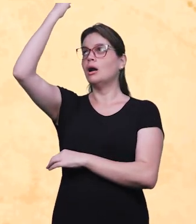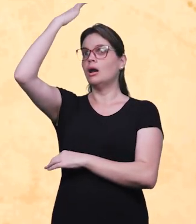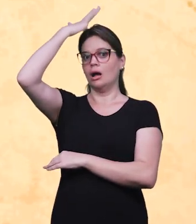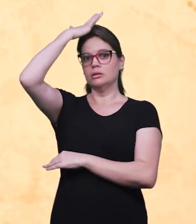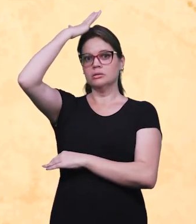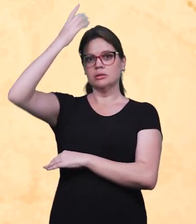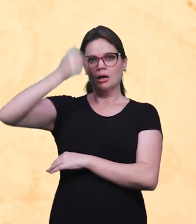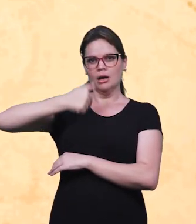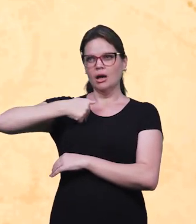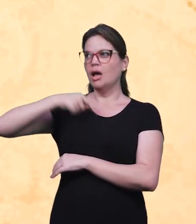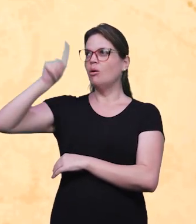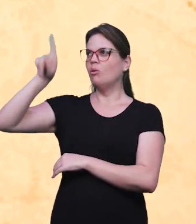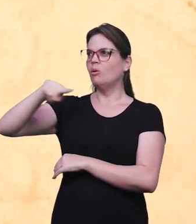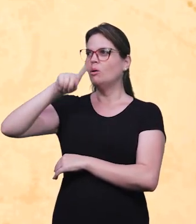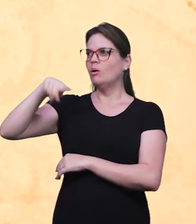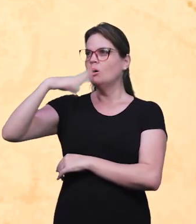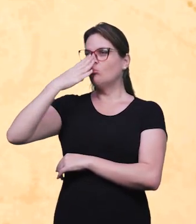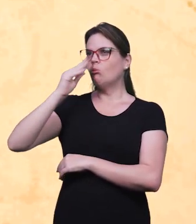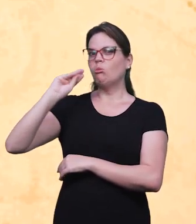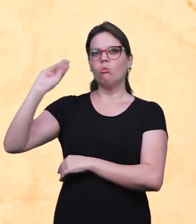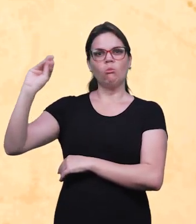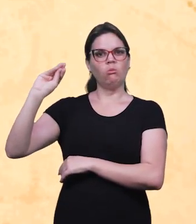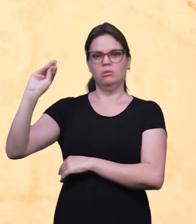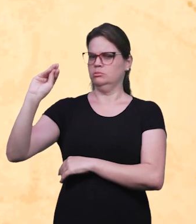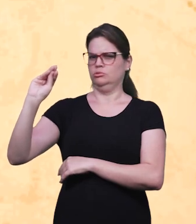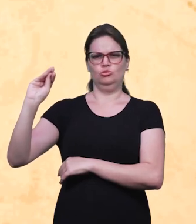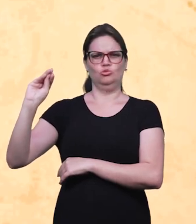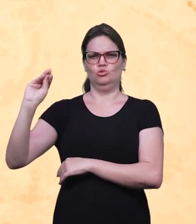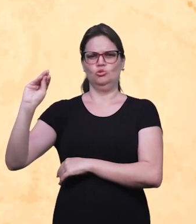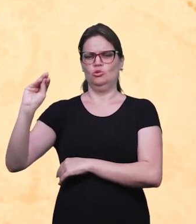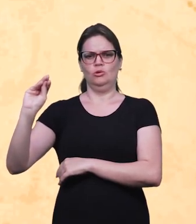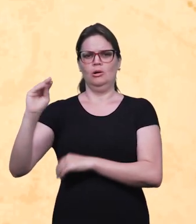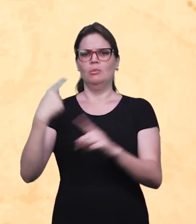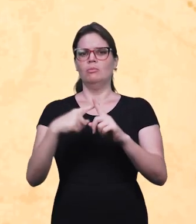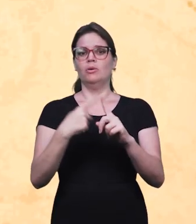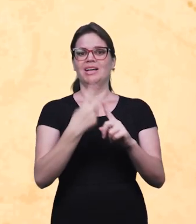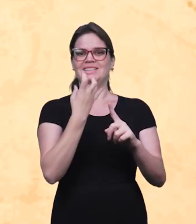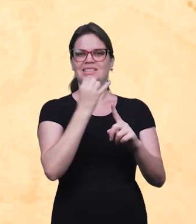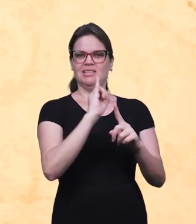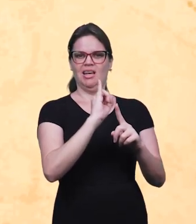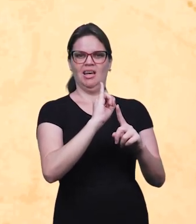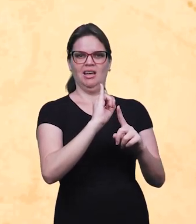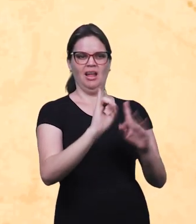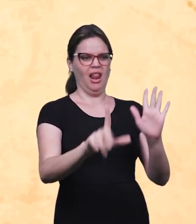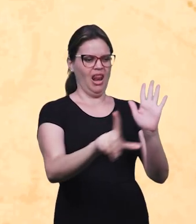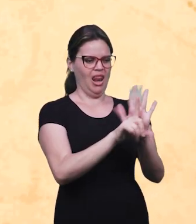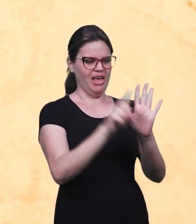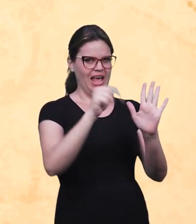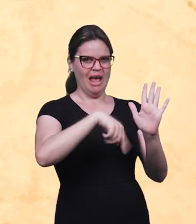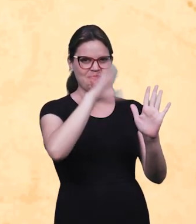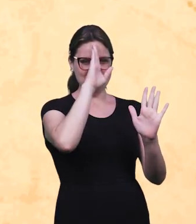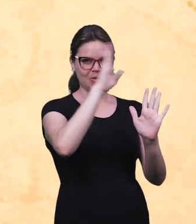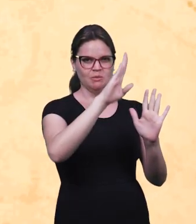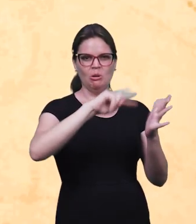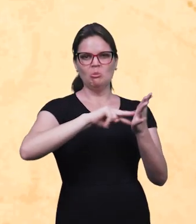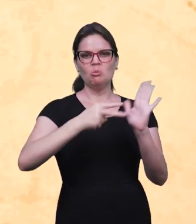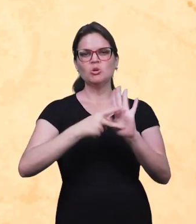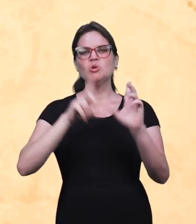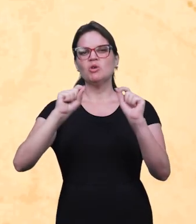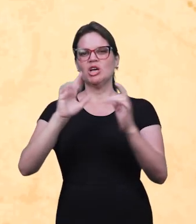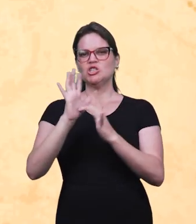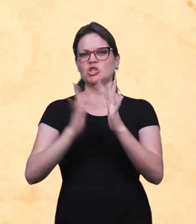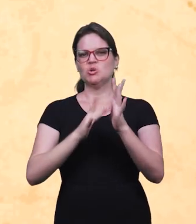de Deus, porque se a justiça provém da lei, segue-se que Cristo